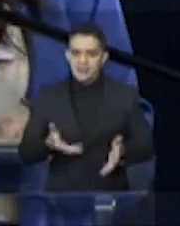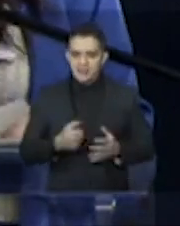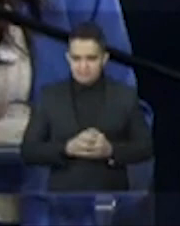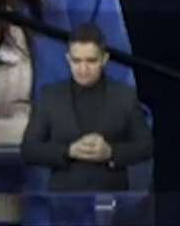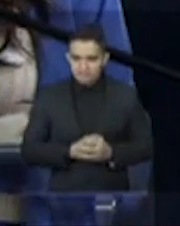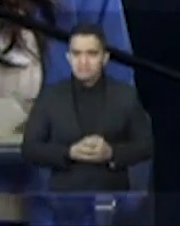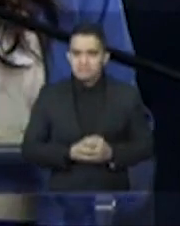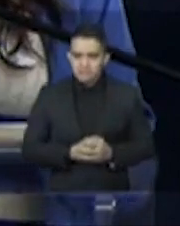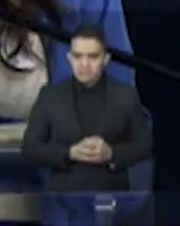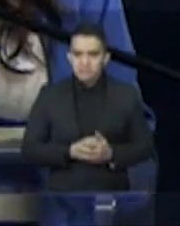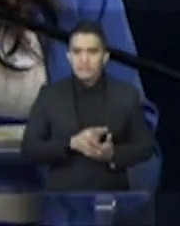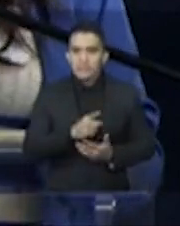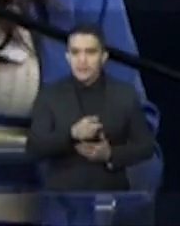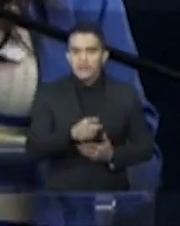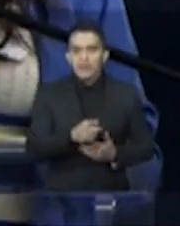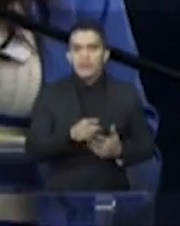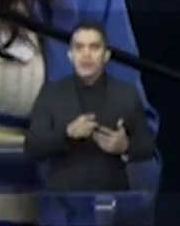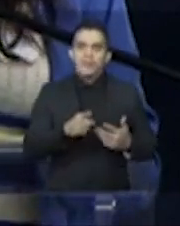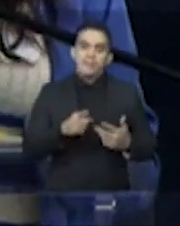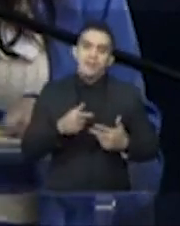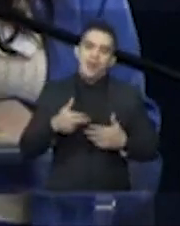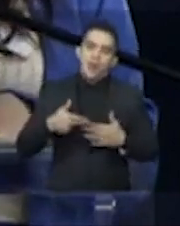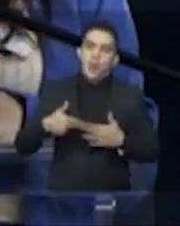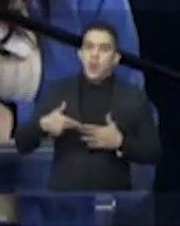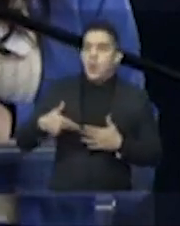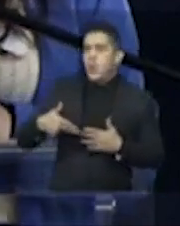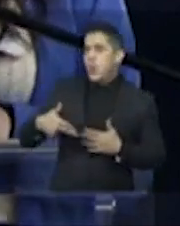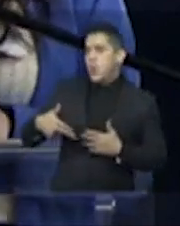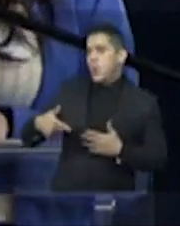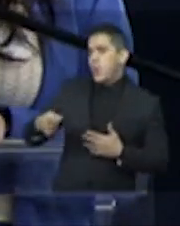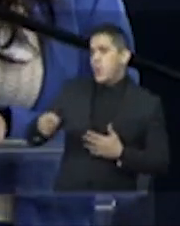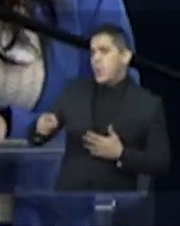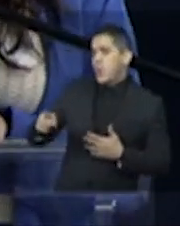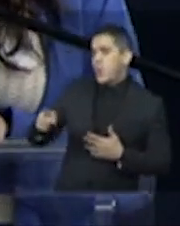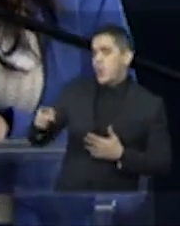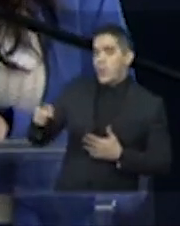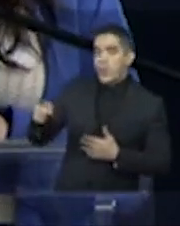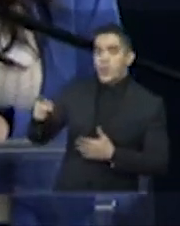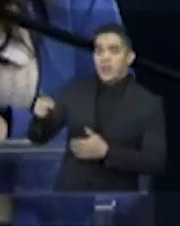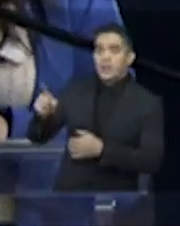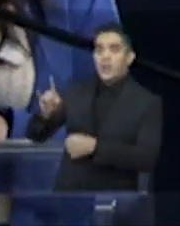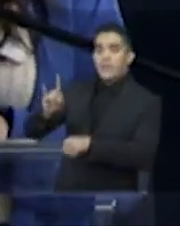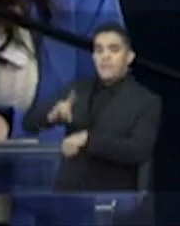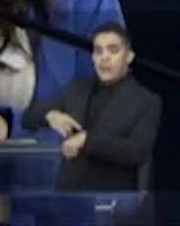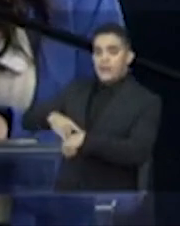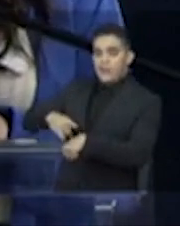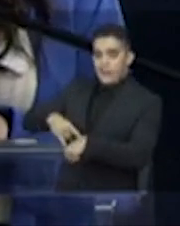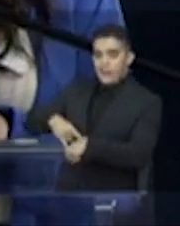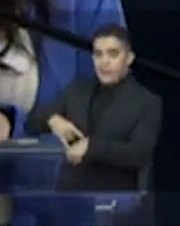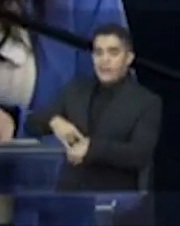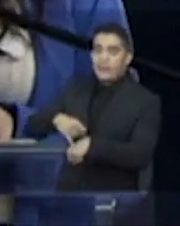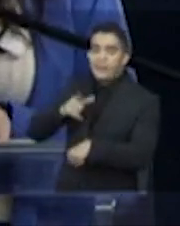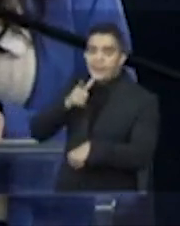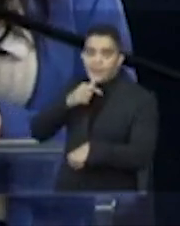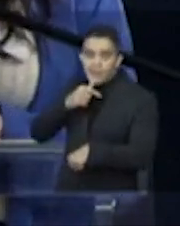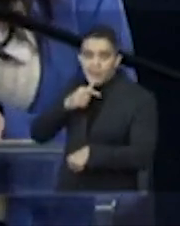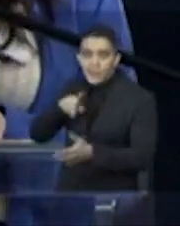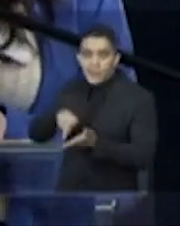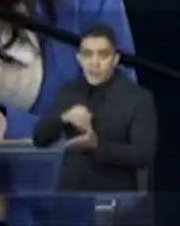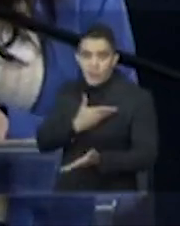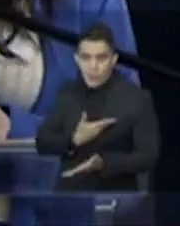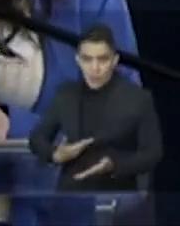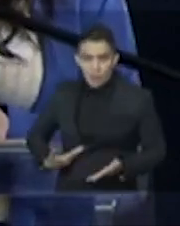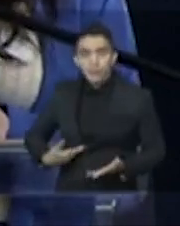tivessem que se locomover longas distâncias para até um dos banheiros ou bebedouros públicos, que, devido à alta demanda,